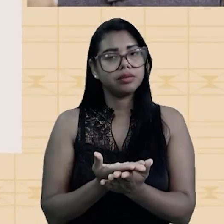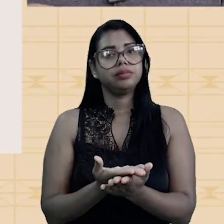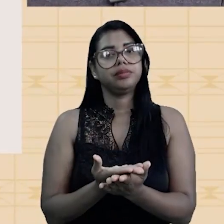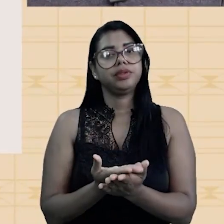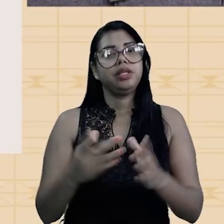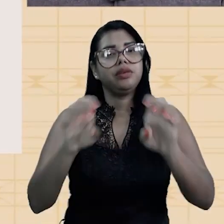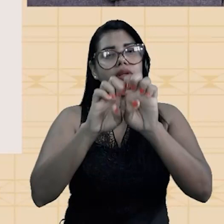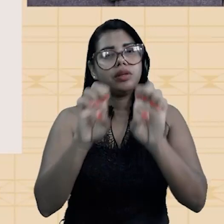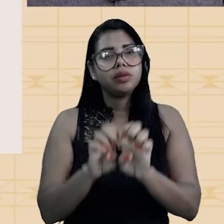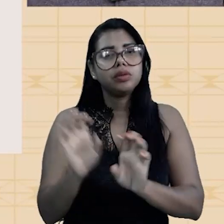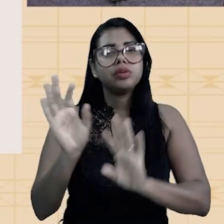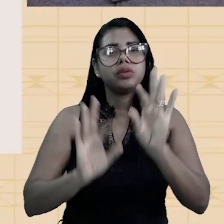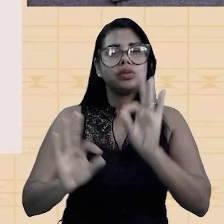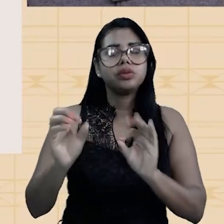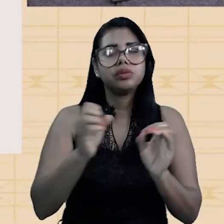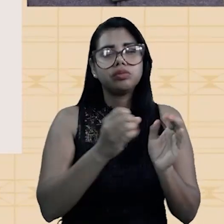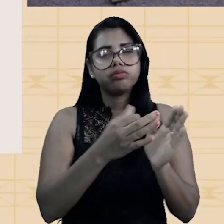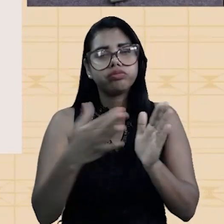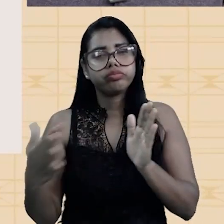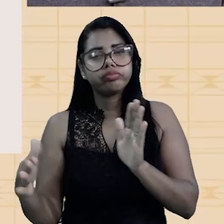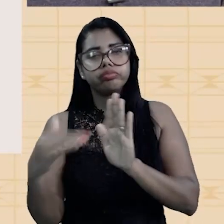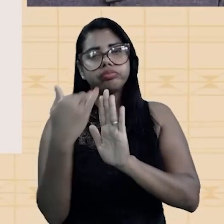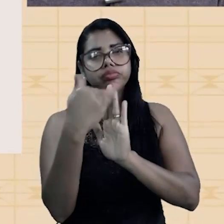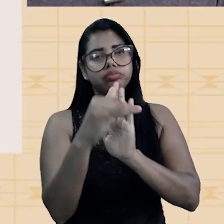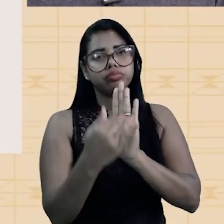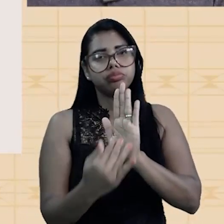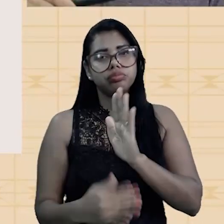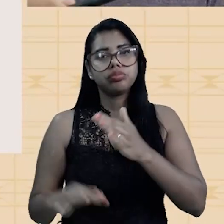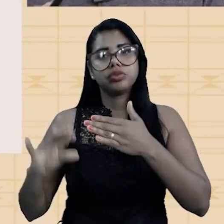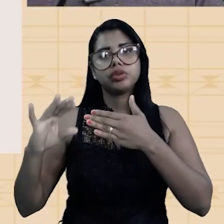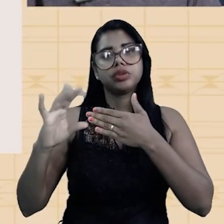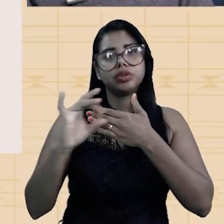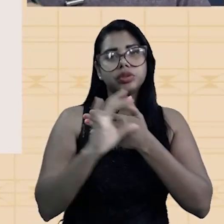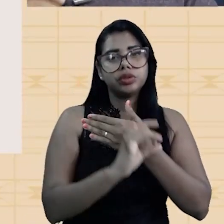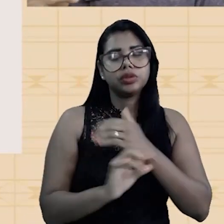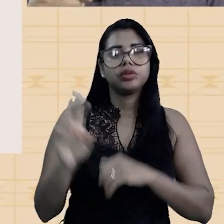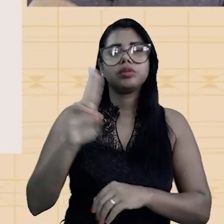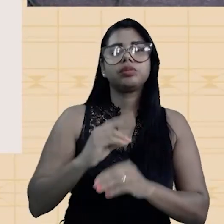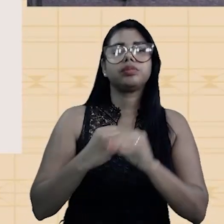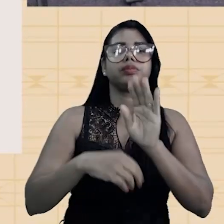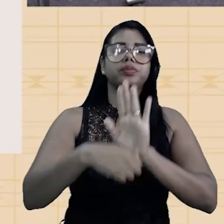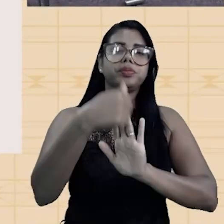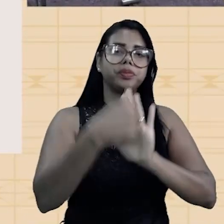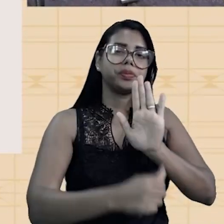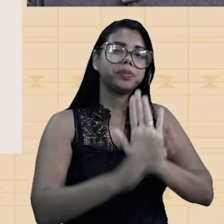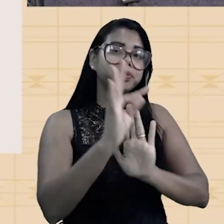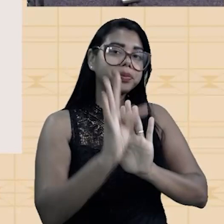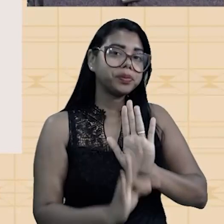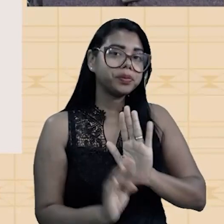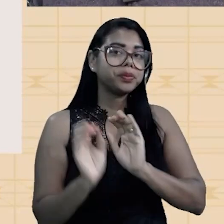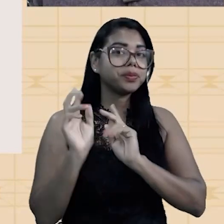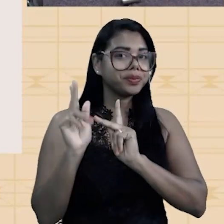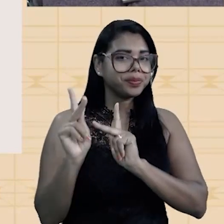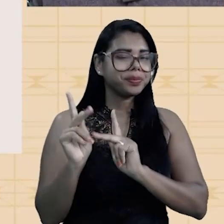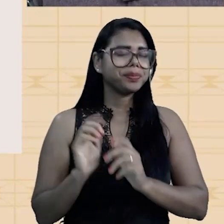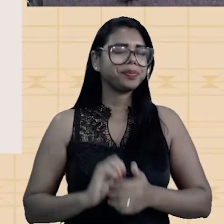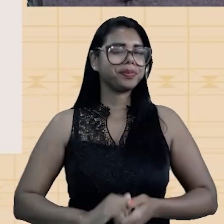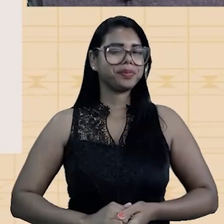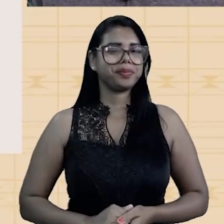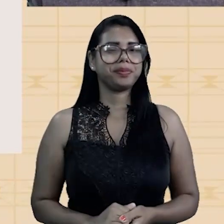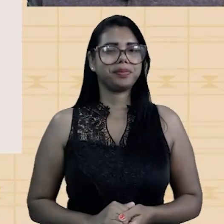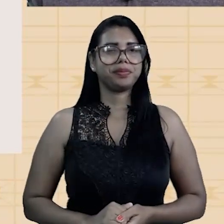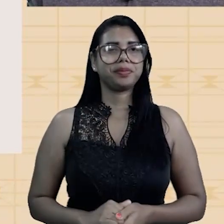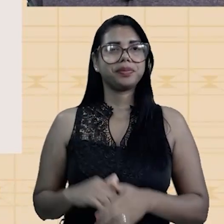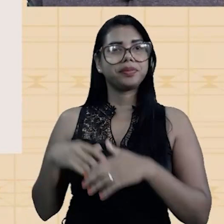um repertório de conectivos para você poder usar no seu texto, tá? Então vamos lá ver. Voltando aí, então a aluna faz, ó.